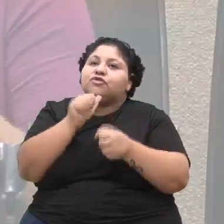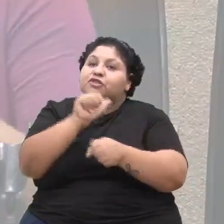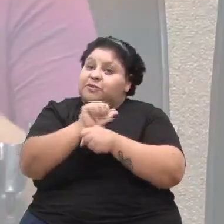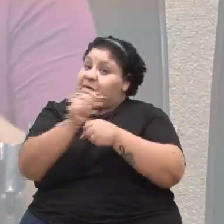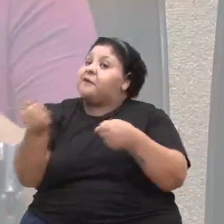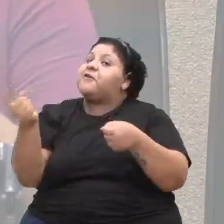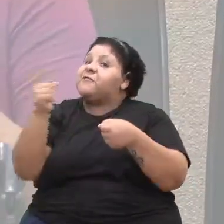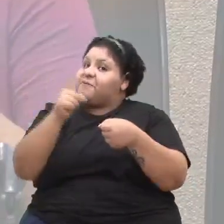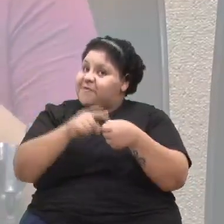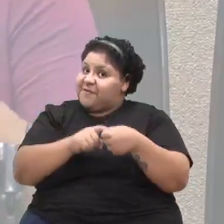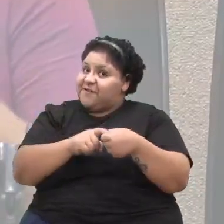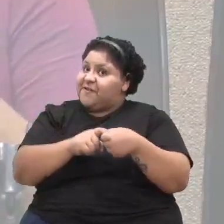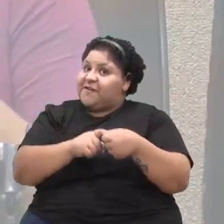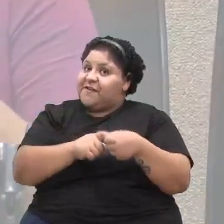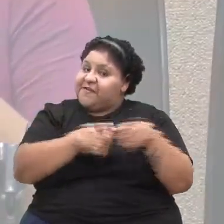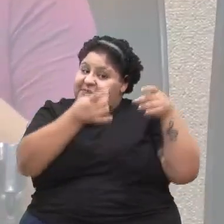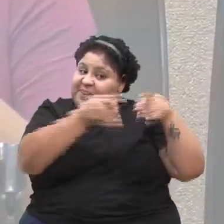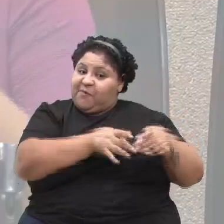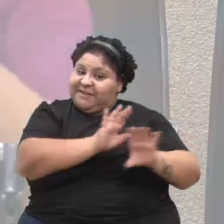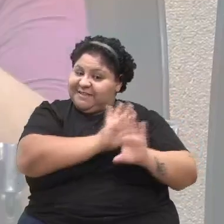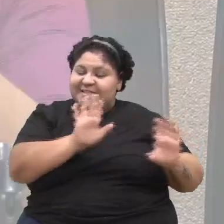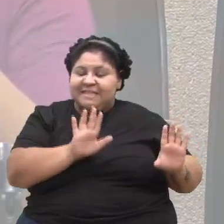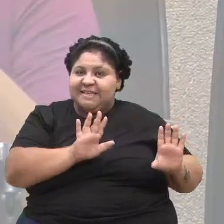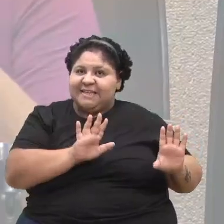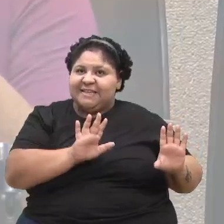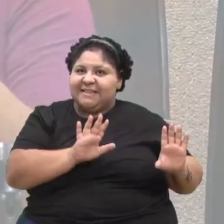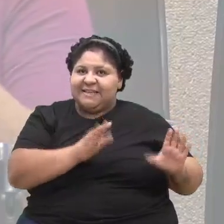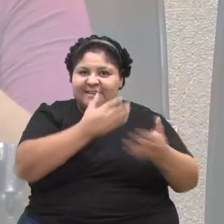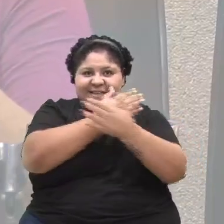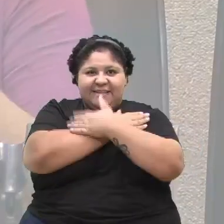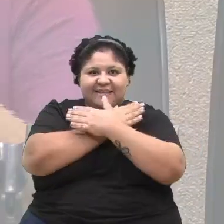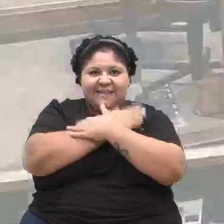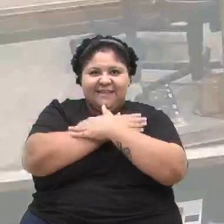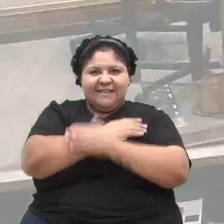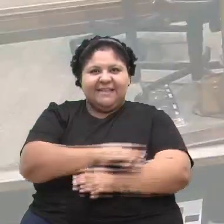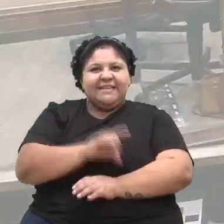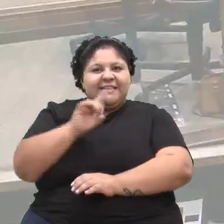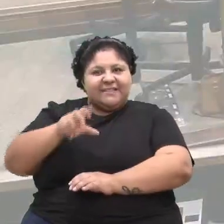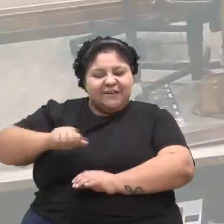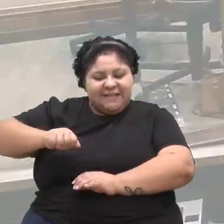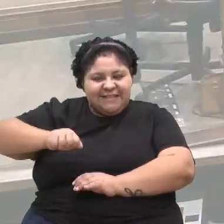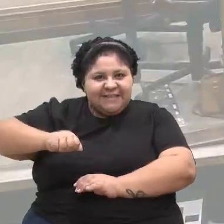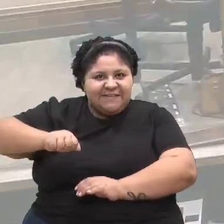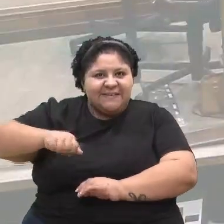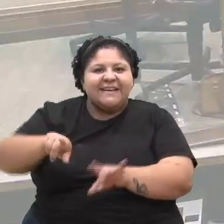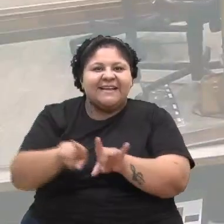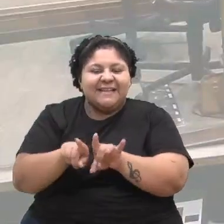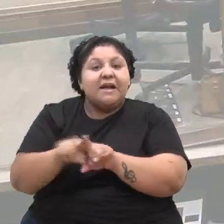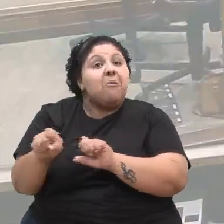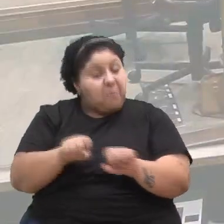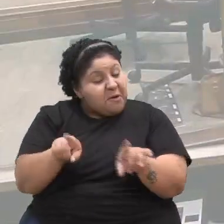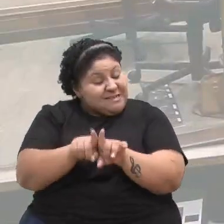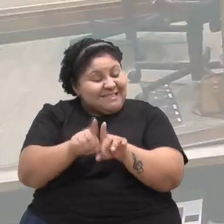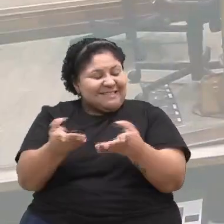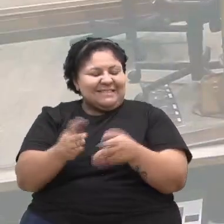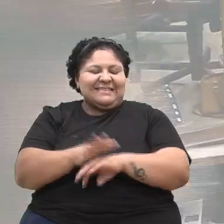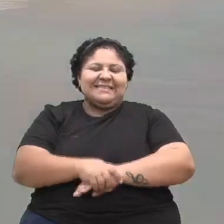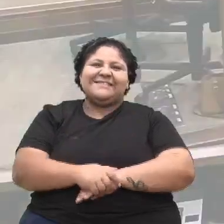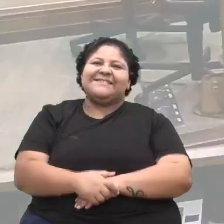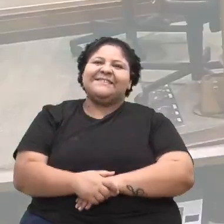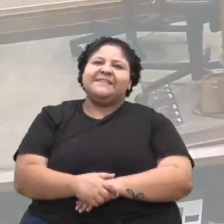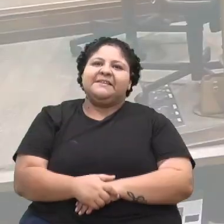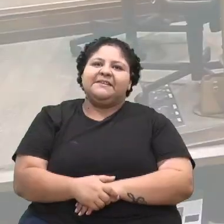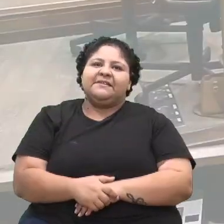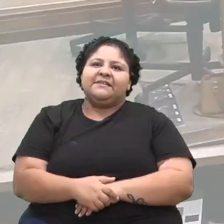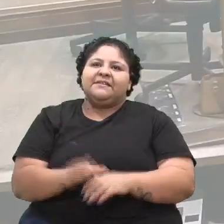volte, que a senhora não desista. Tá bem? Um abraço. Só se for de bengala. Pode ser, pode ser.